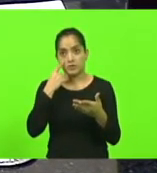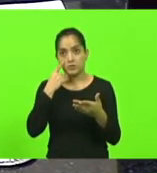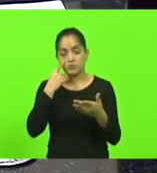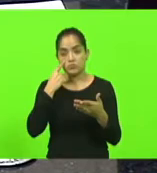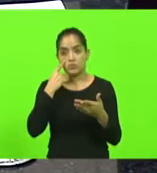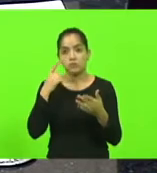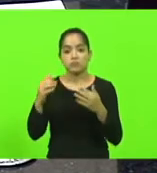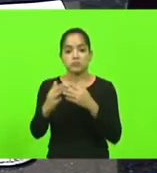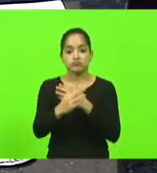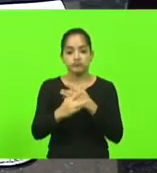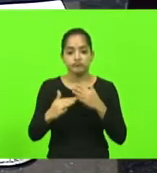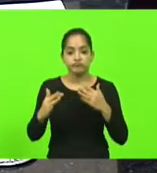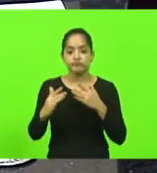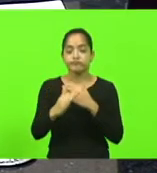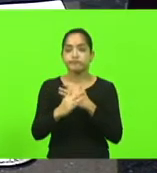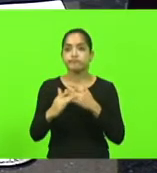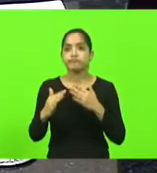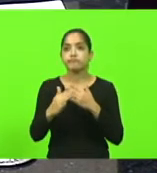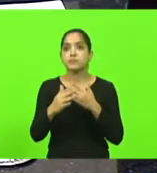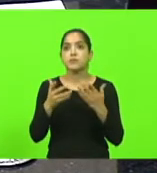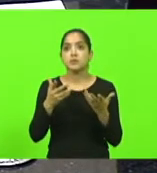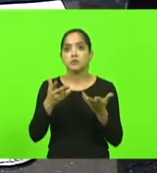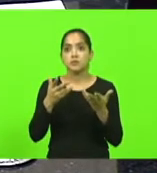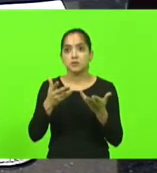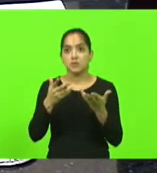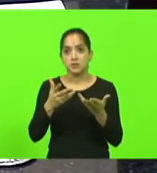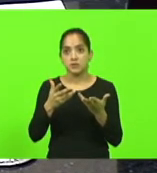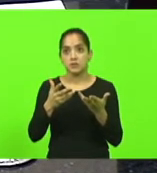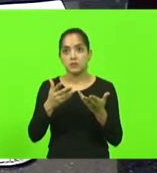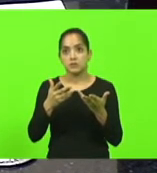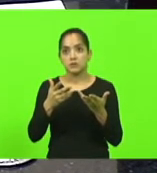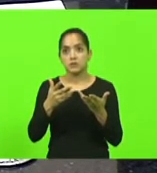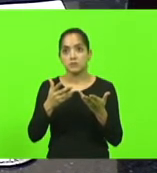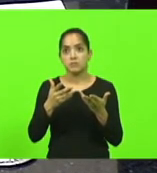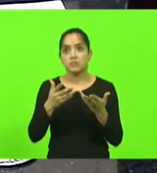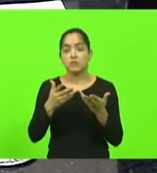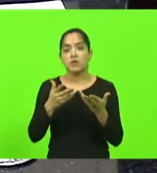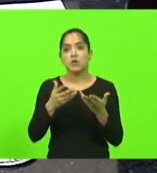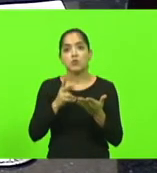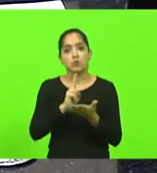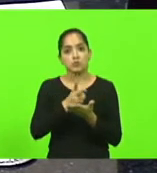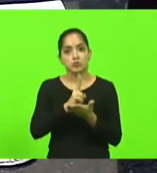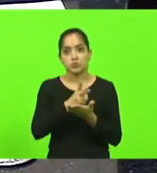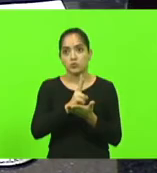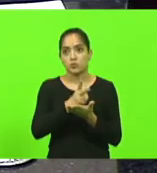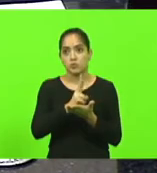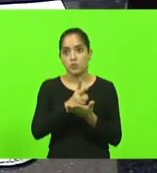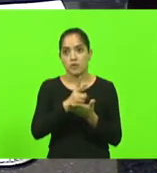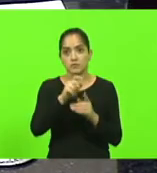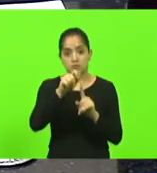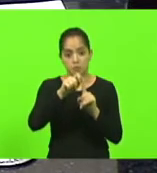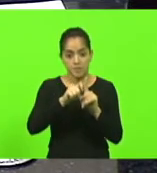Assembleia. Eu queria pedir a consideração em que nós ficássemos o mês de